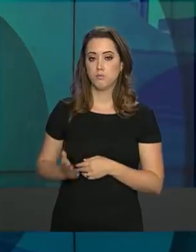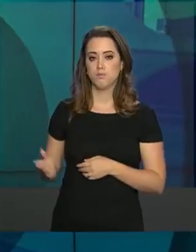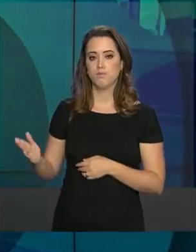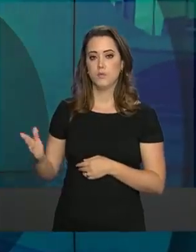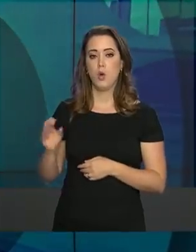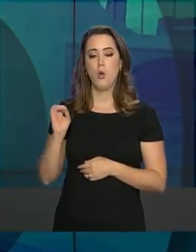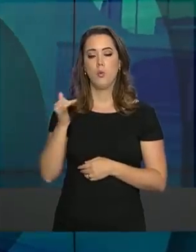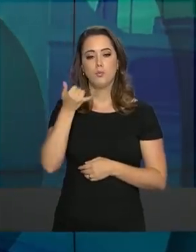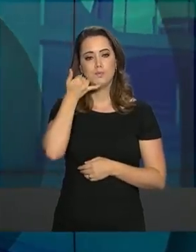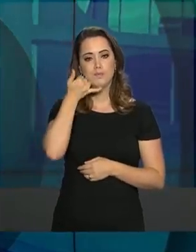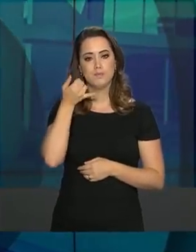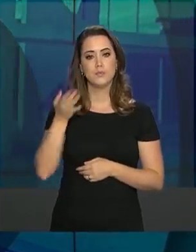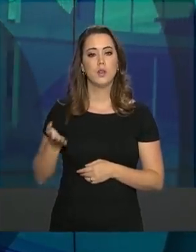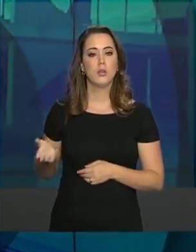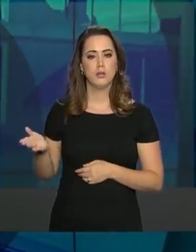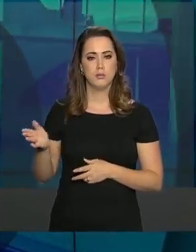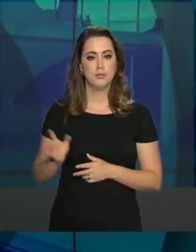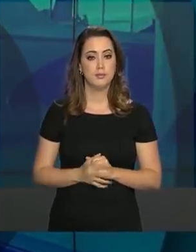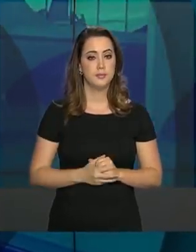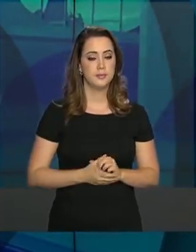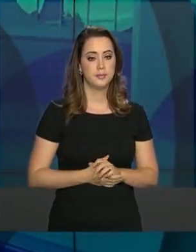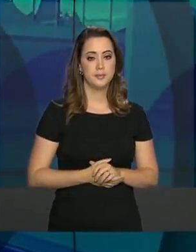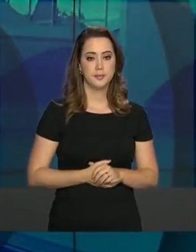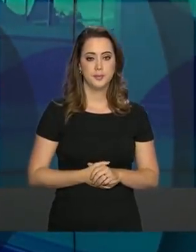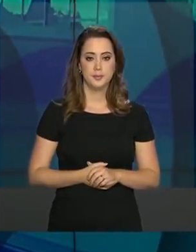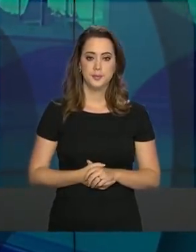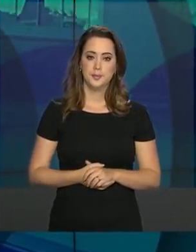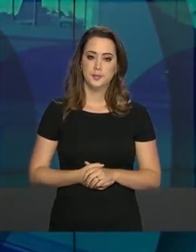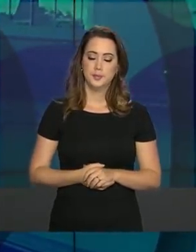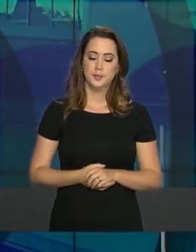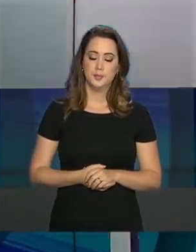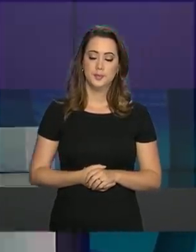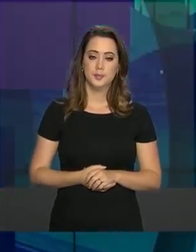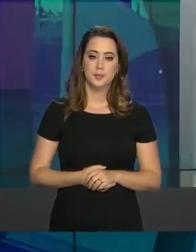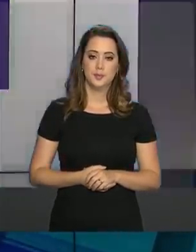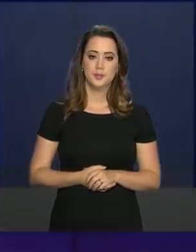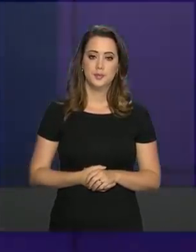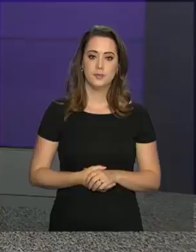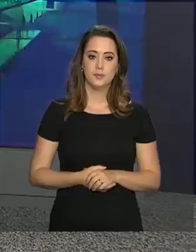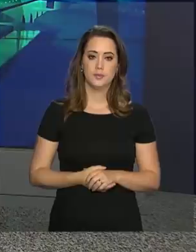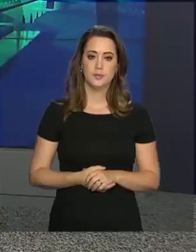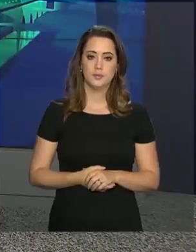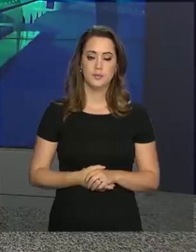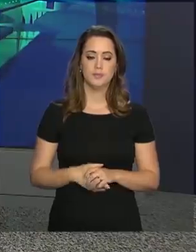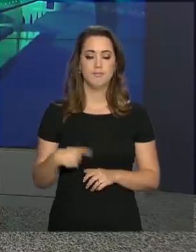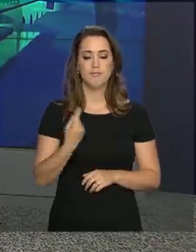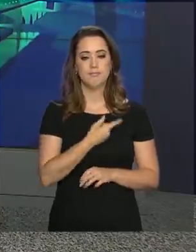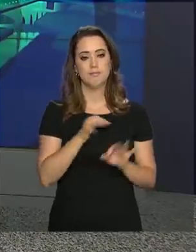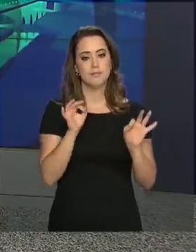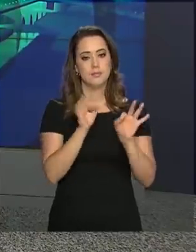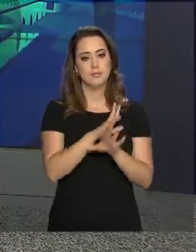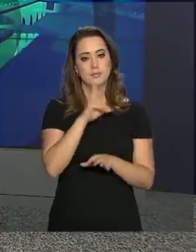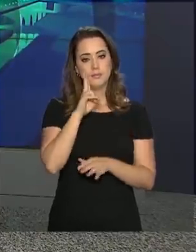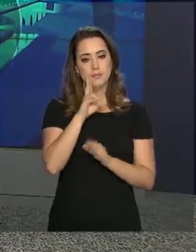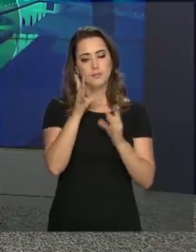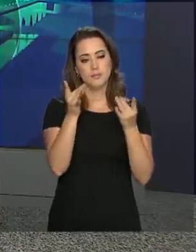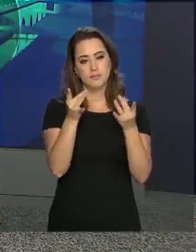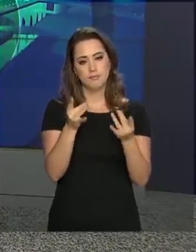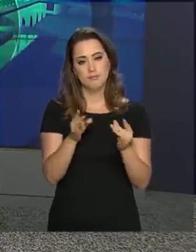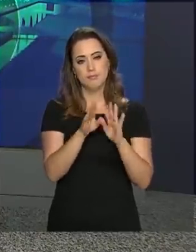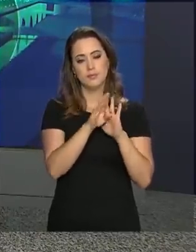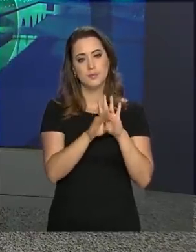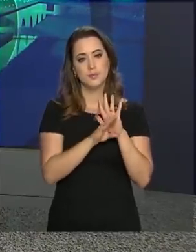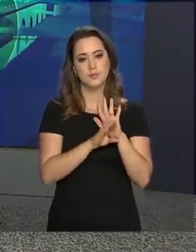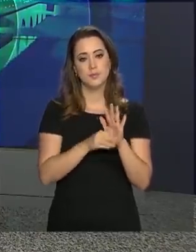ligar para 0800-6161-6161. Nós ficamos por aqui. Toda a nossa